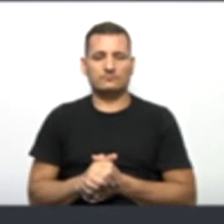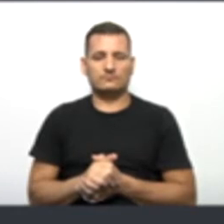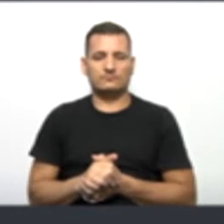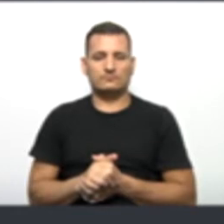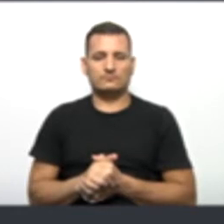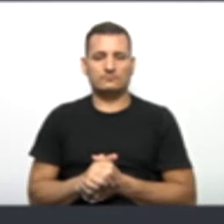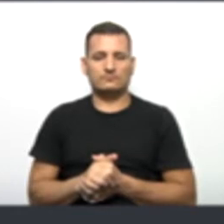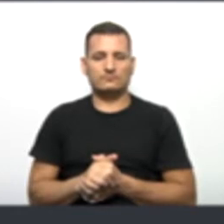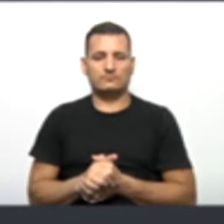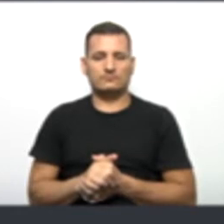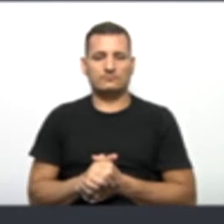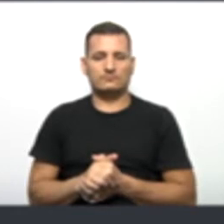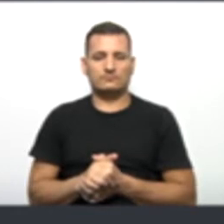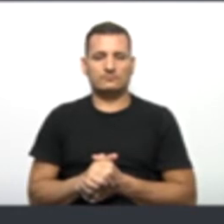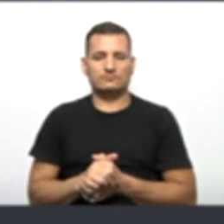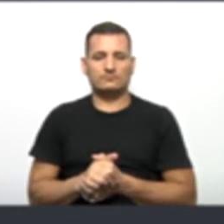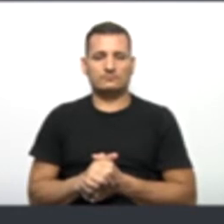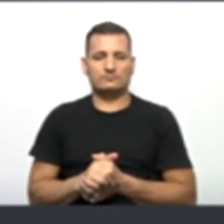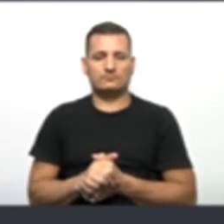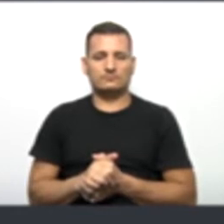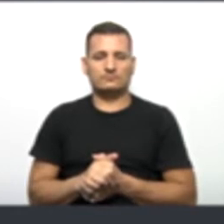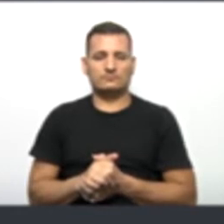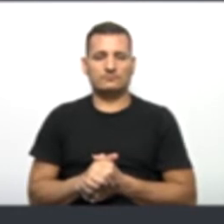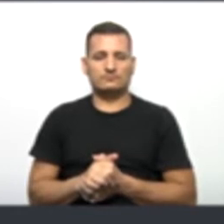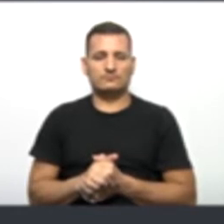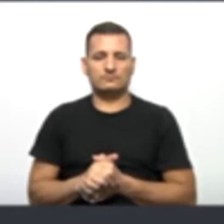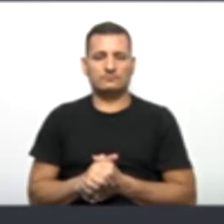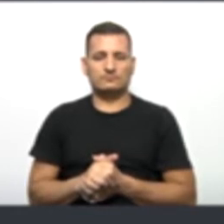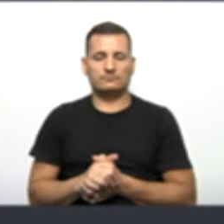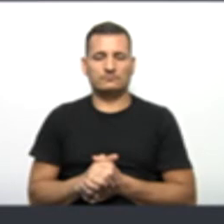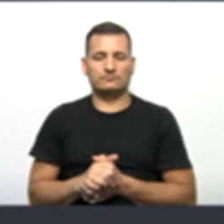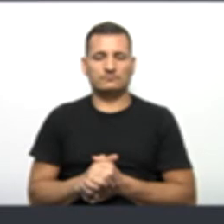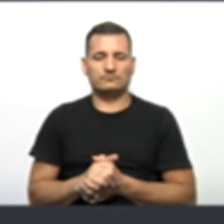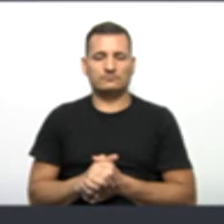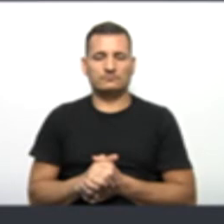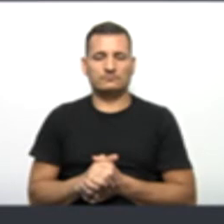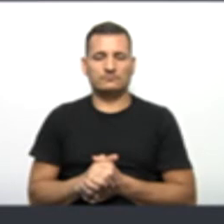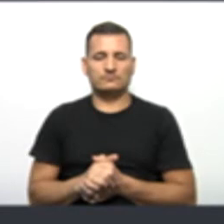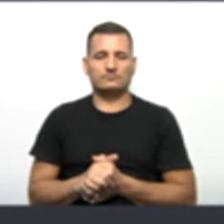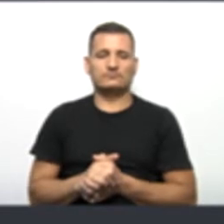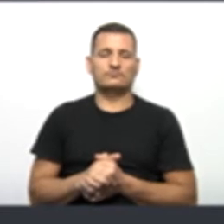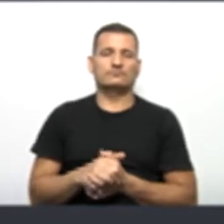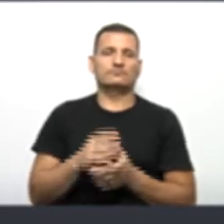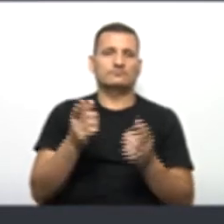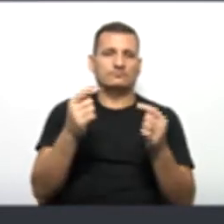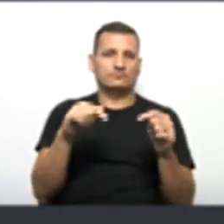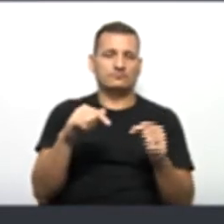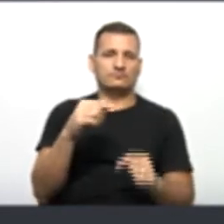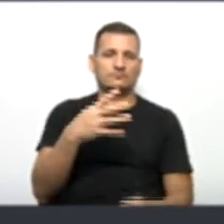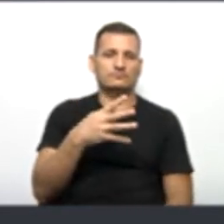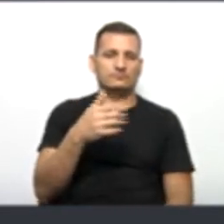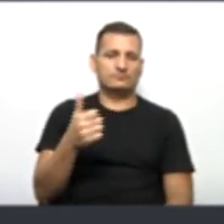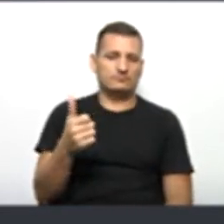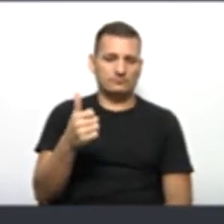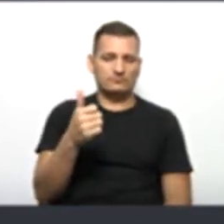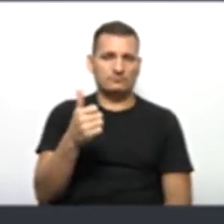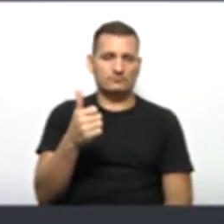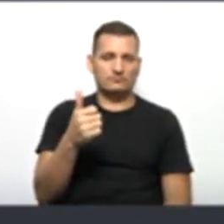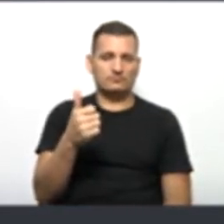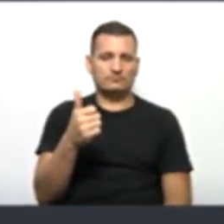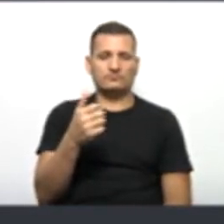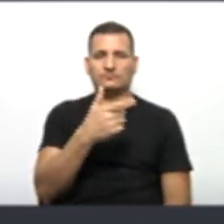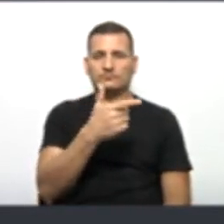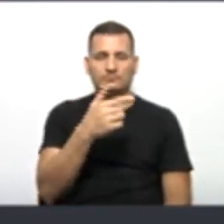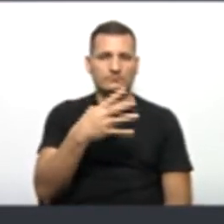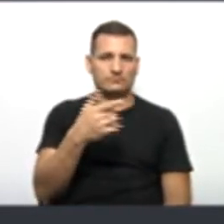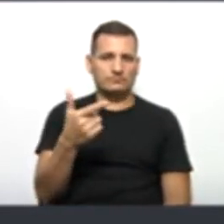então ela vai ser a única fazendo isso aqui na minha 42 a gente executa essa